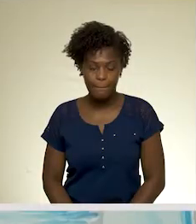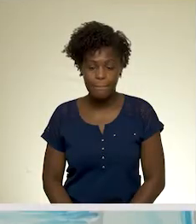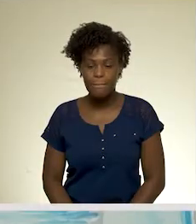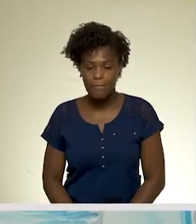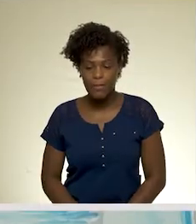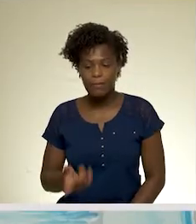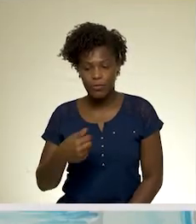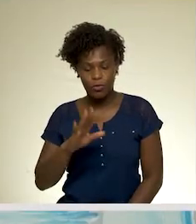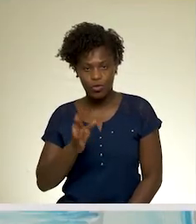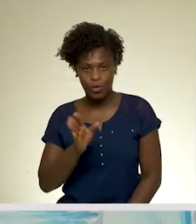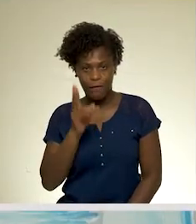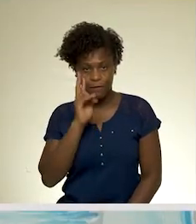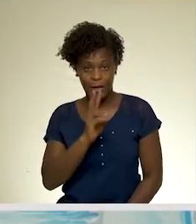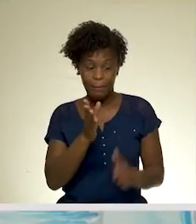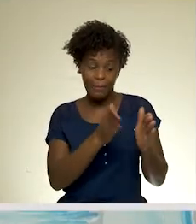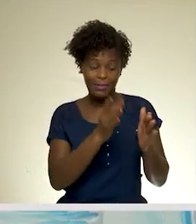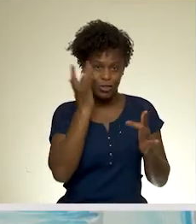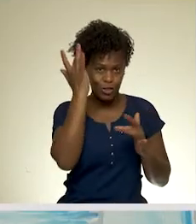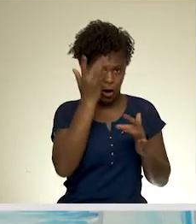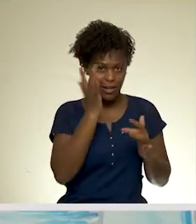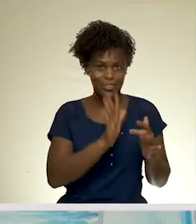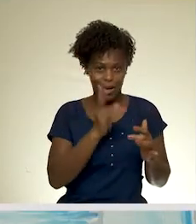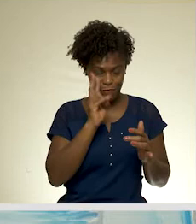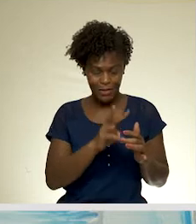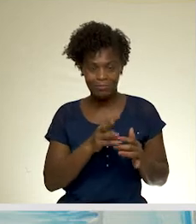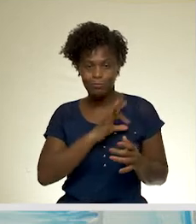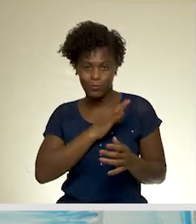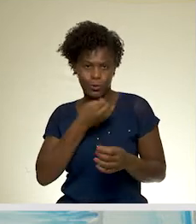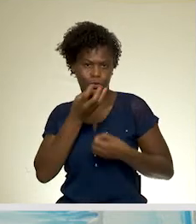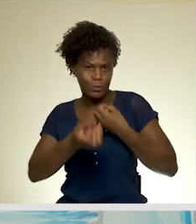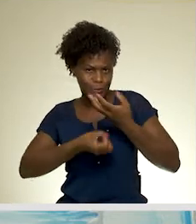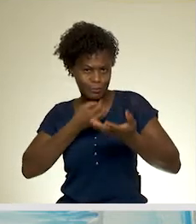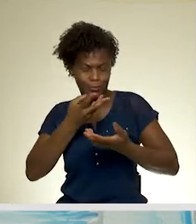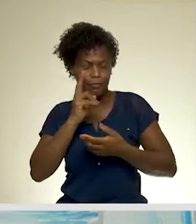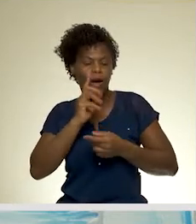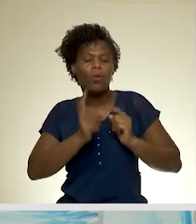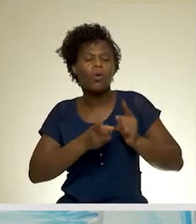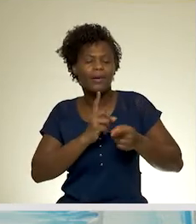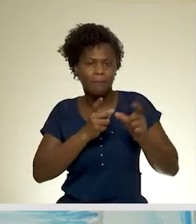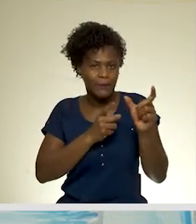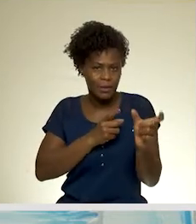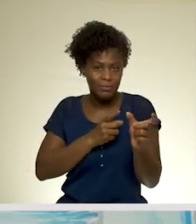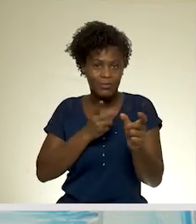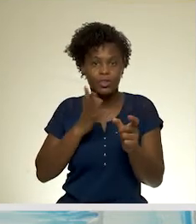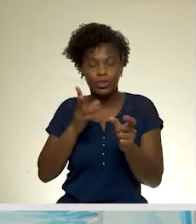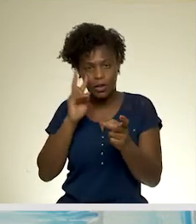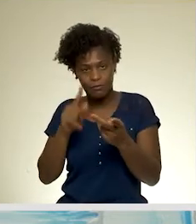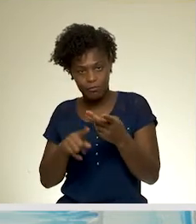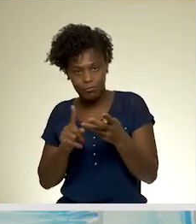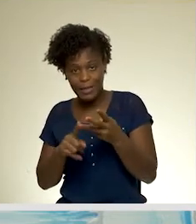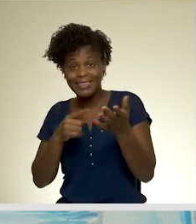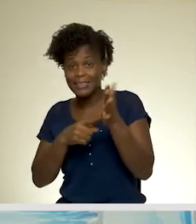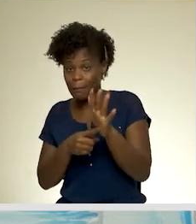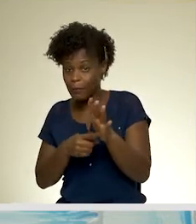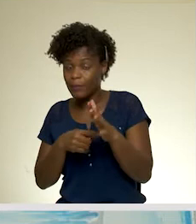Bem, já vimos a parte teórica, já vimos o conceito, já vimos o